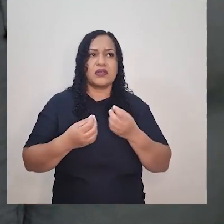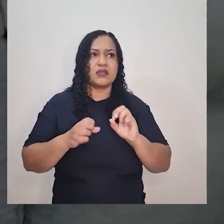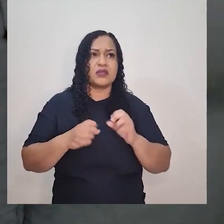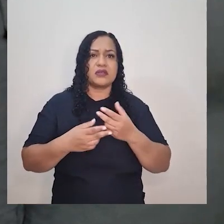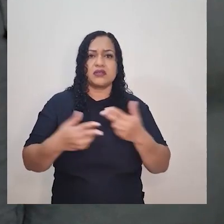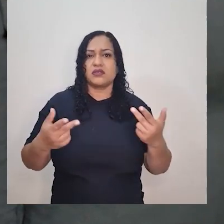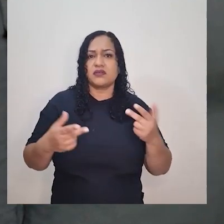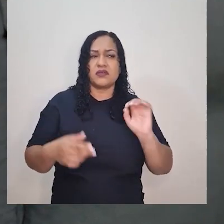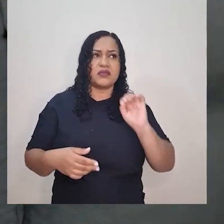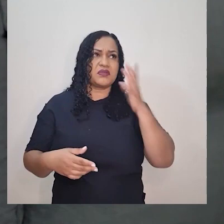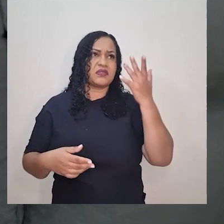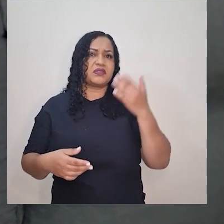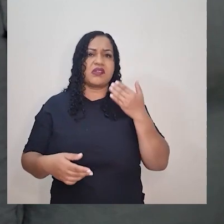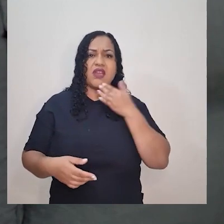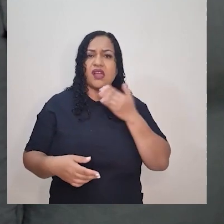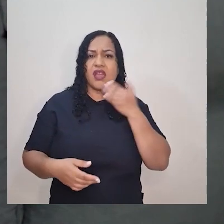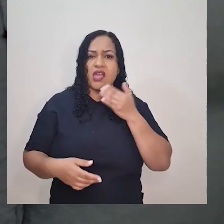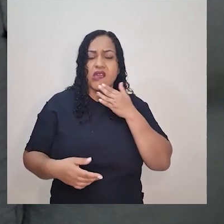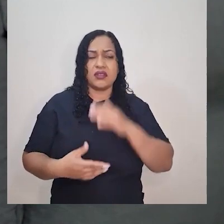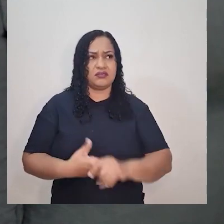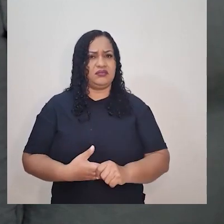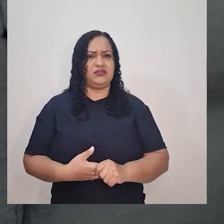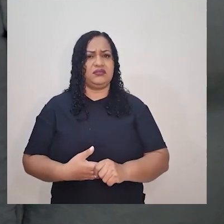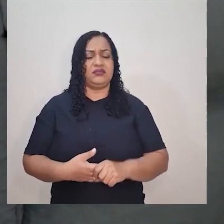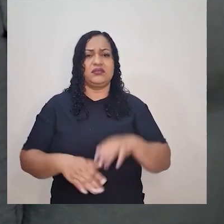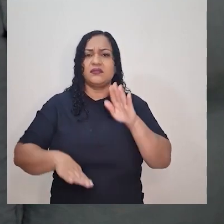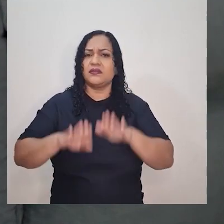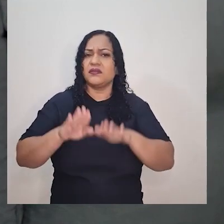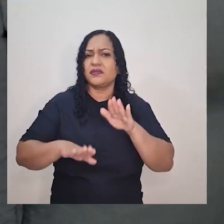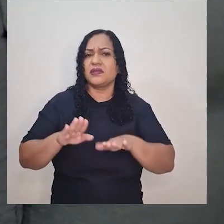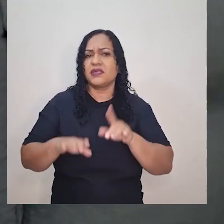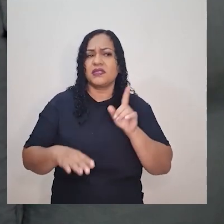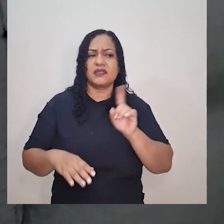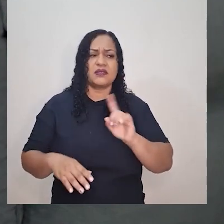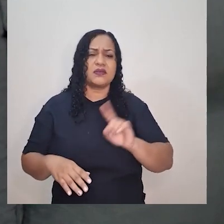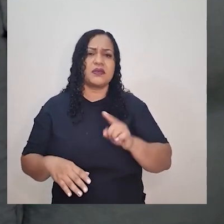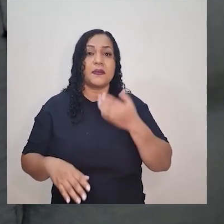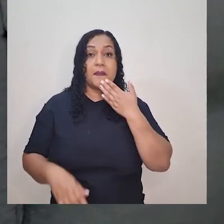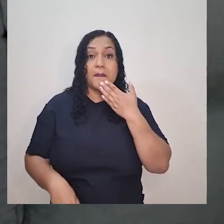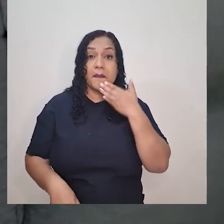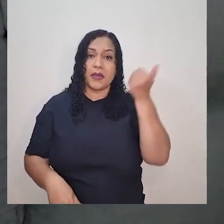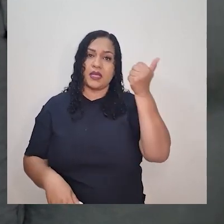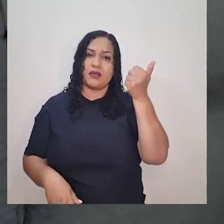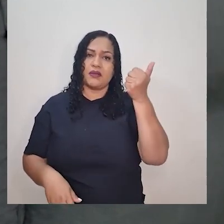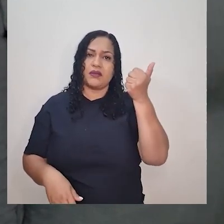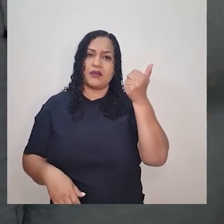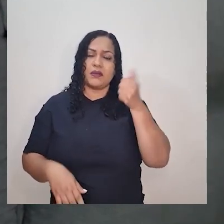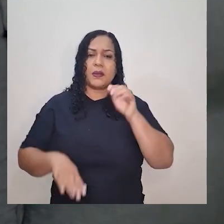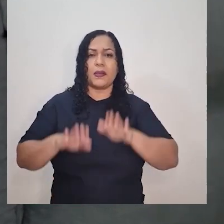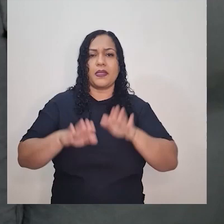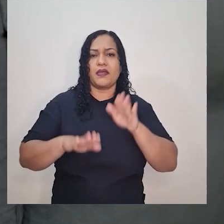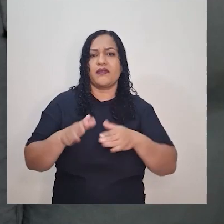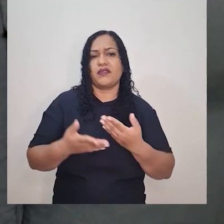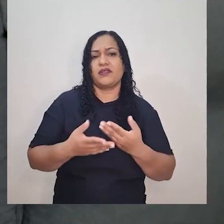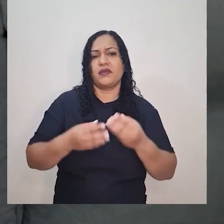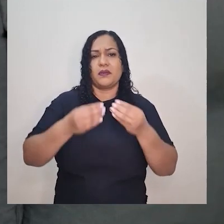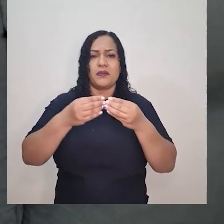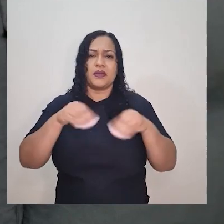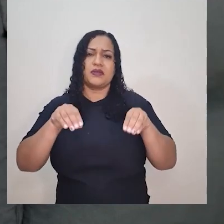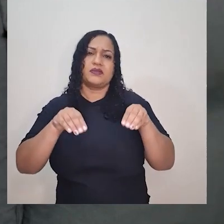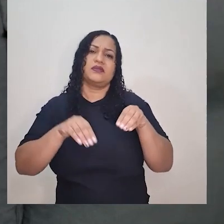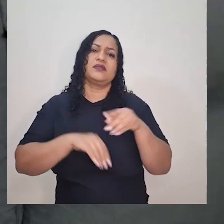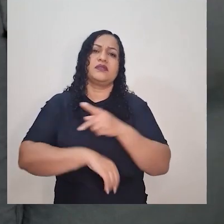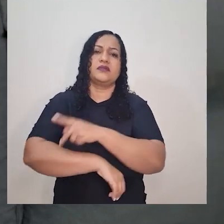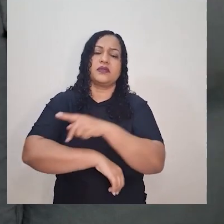andar de qualquer forma, e aquela forma que vem, muitas vezes, não é a melhor, né? Acaba comprometendo todo o trabalho